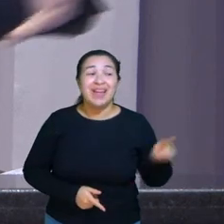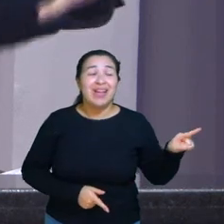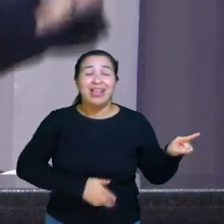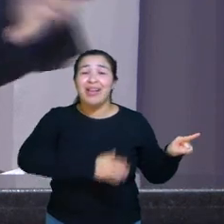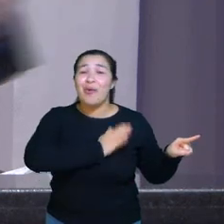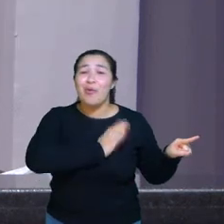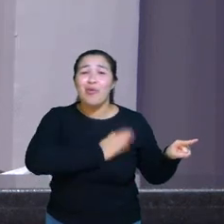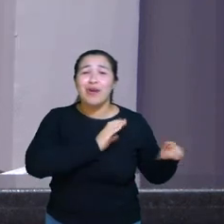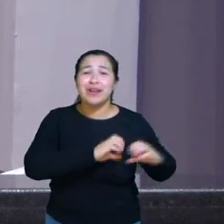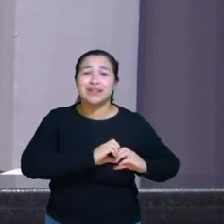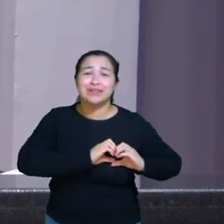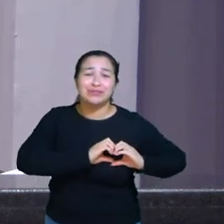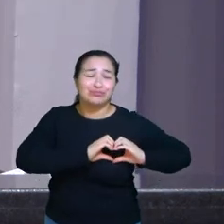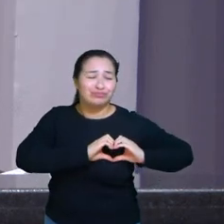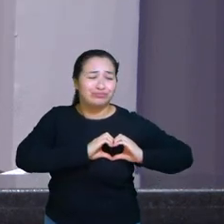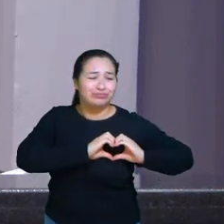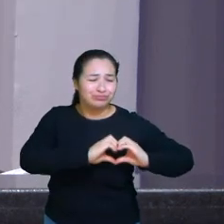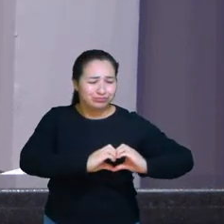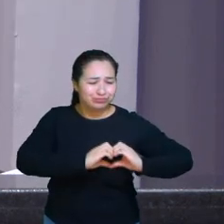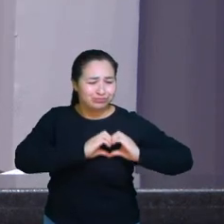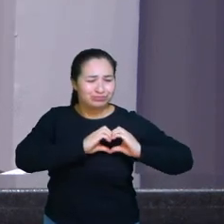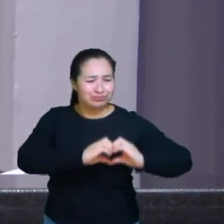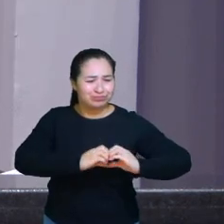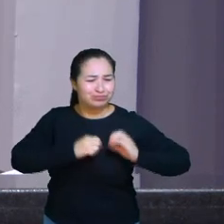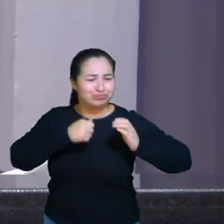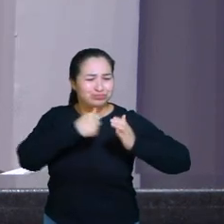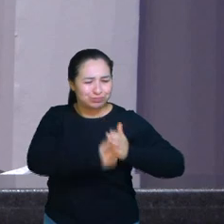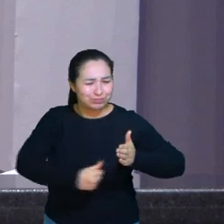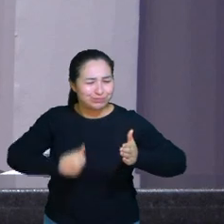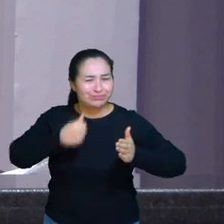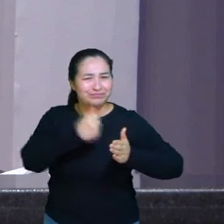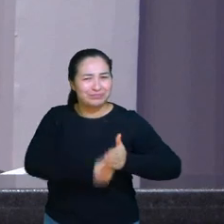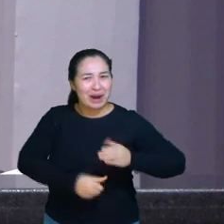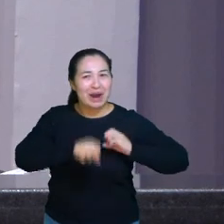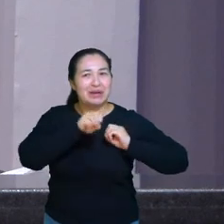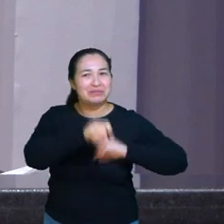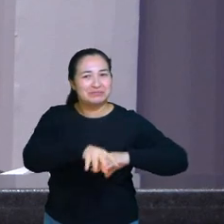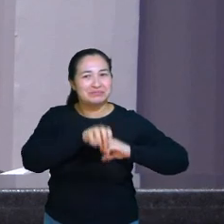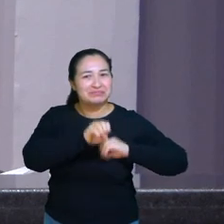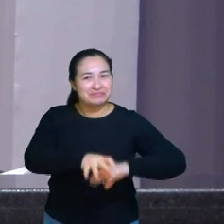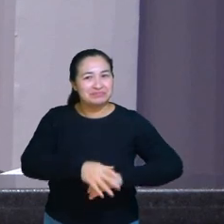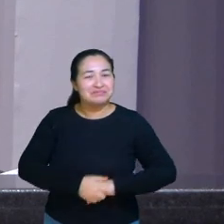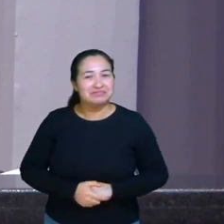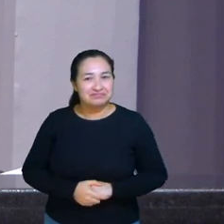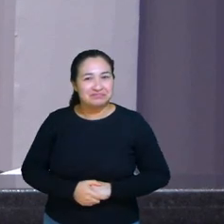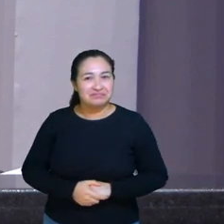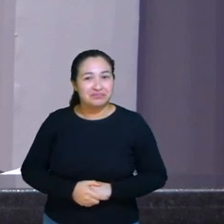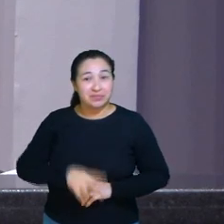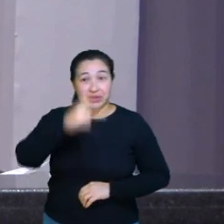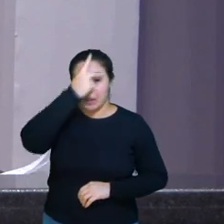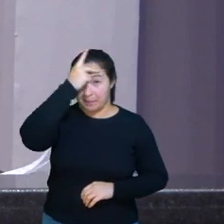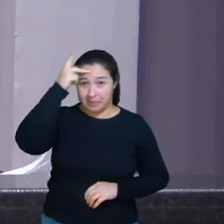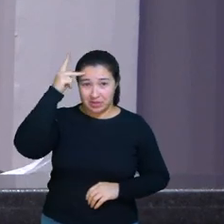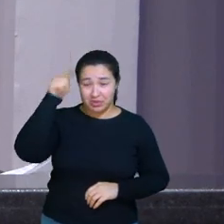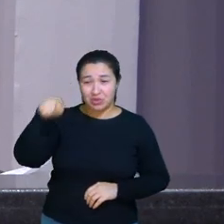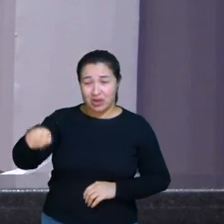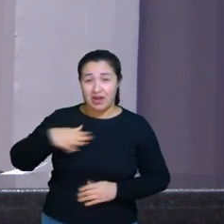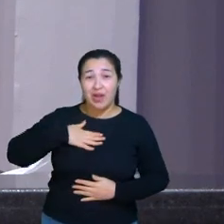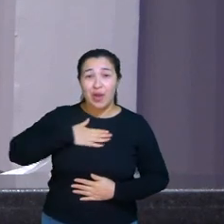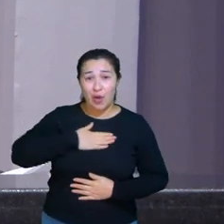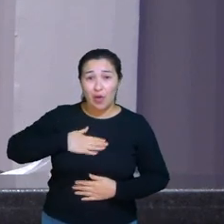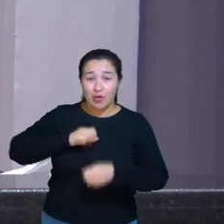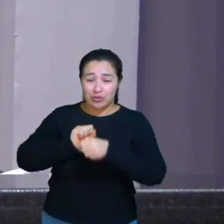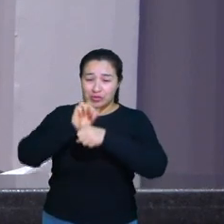acaba defendendo a educação como um todo eh quem é do mar não se acostuma com o serrado né Eu estou lá